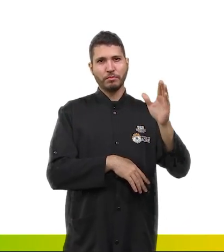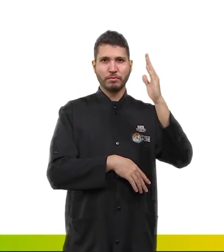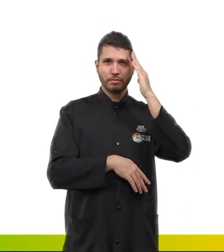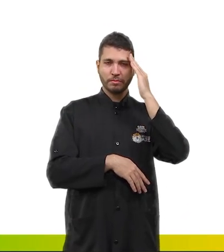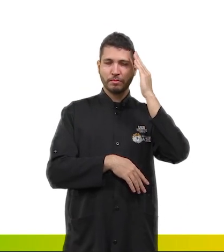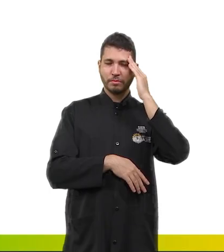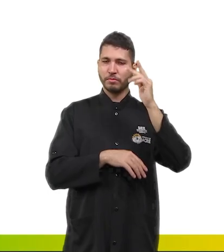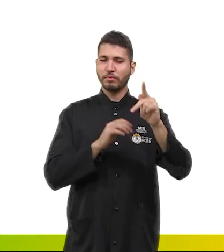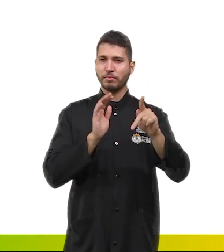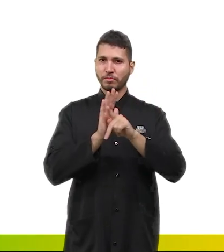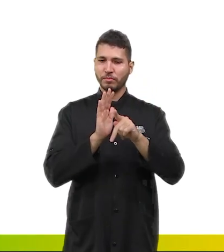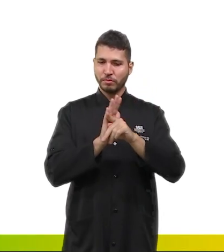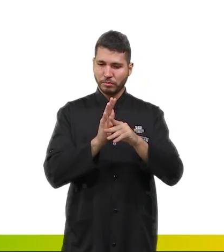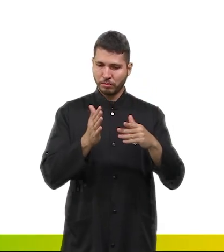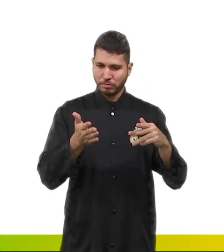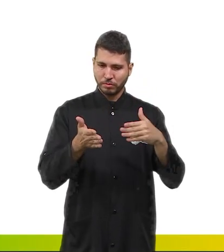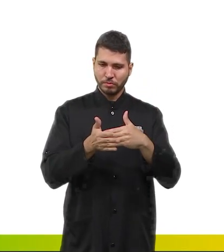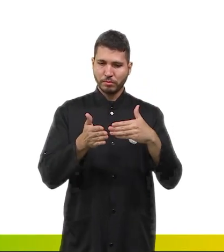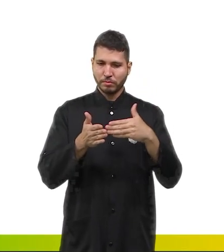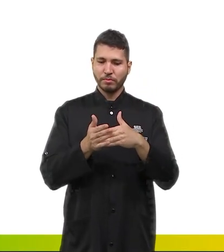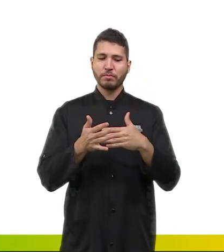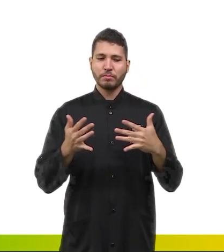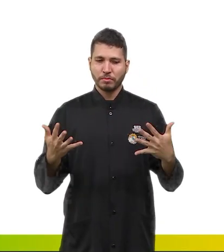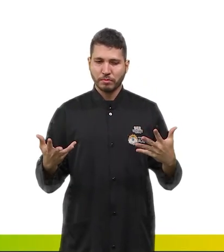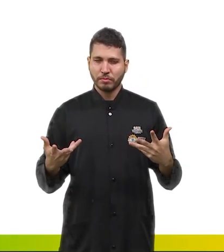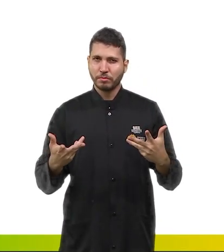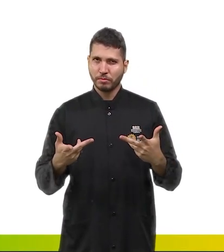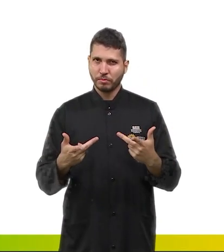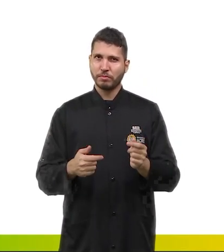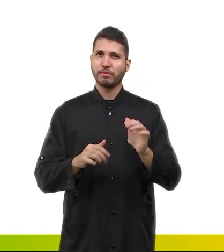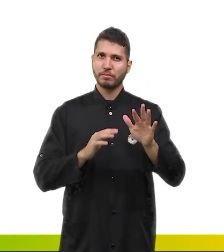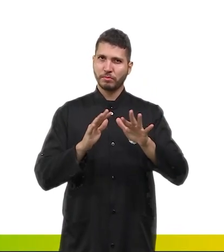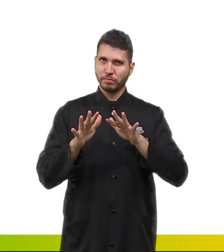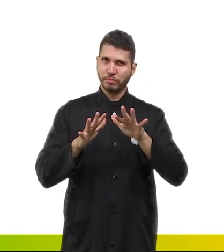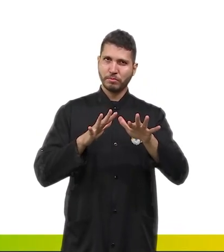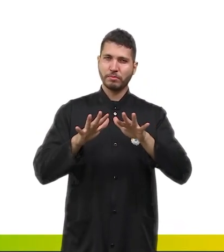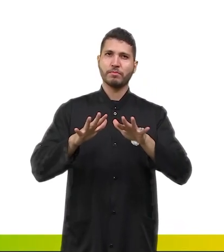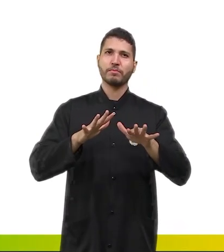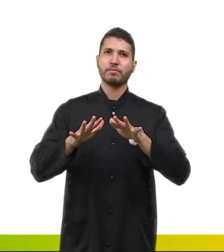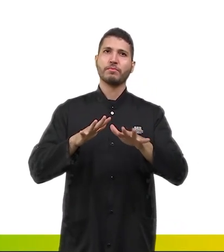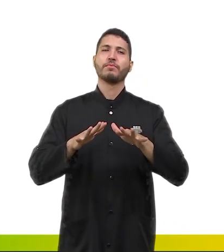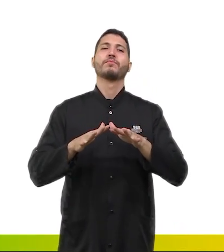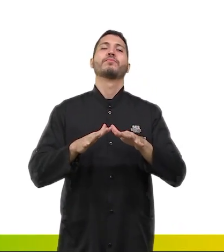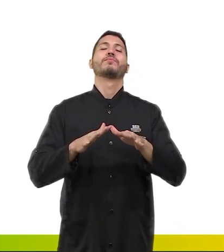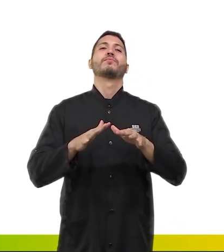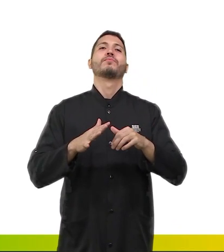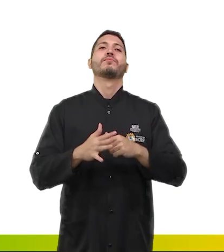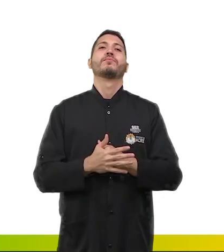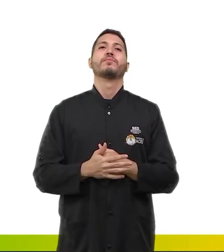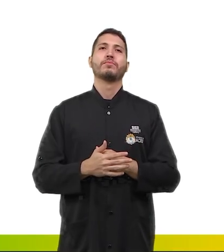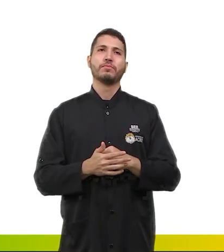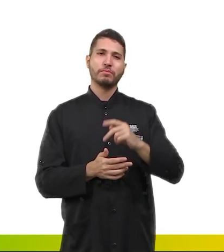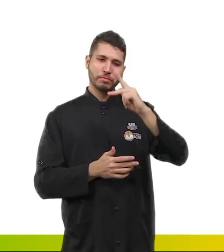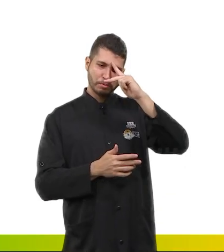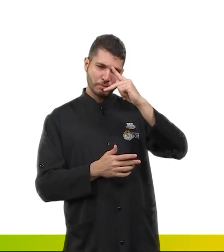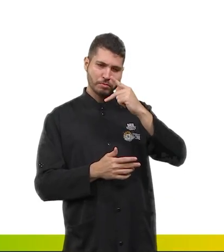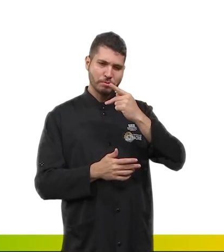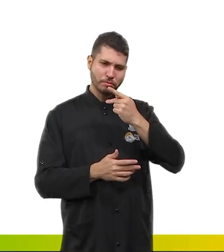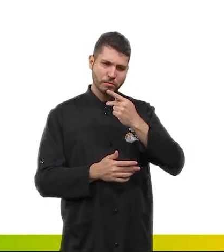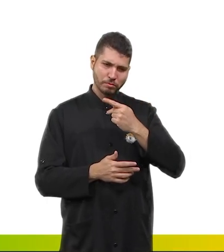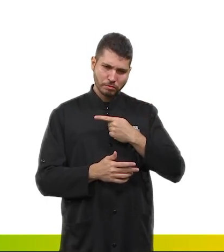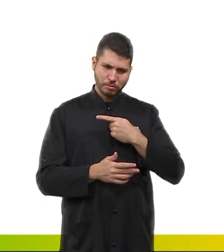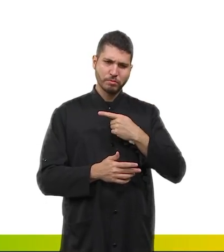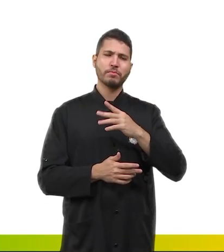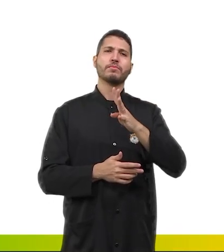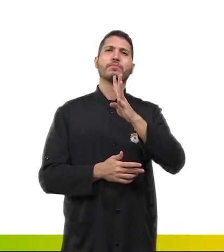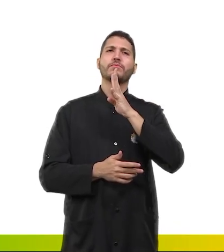seus próprios limites e potencialidades. O movimento torna-se, então, um instrumento de autoconhecimento e autocuidado, um meio de expressão